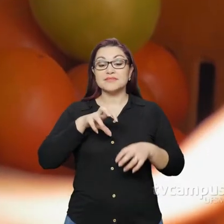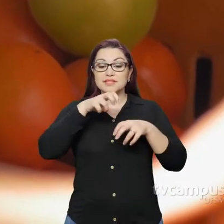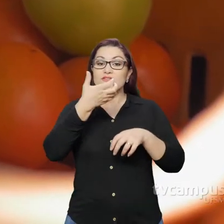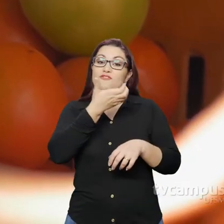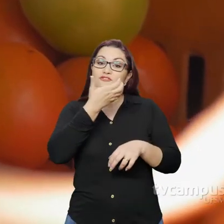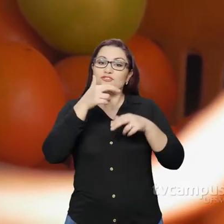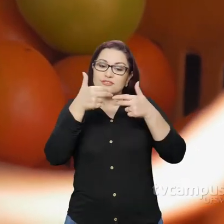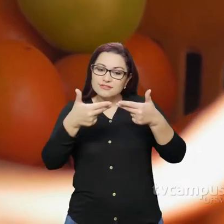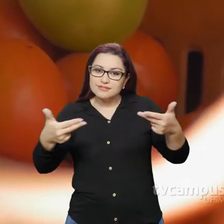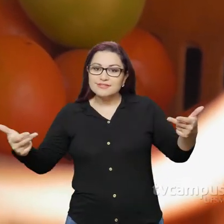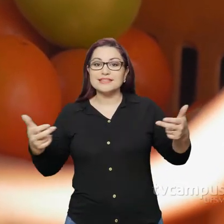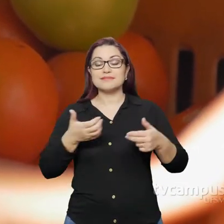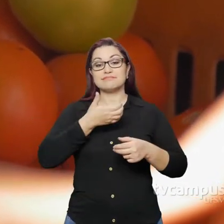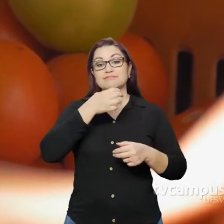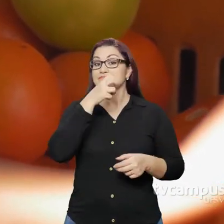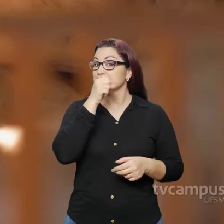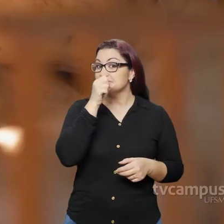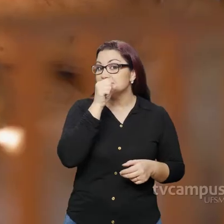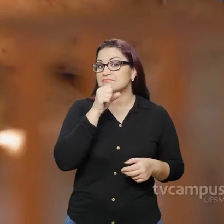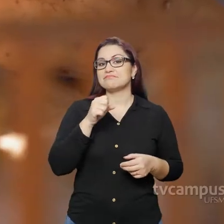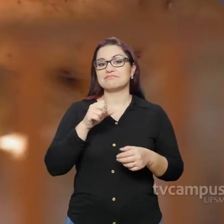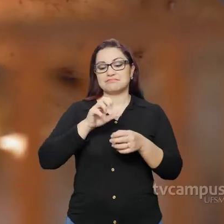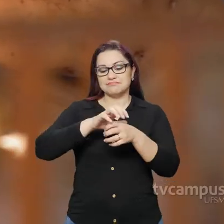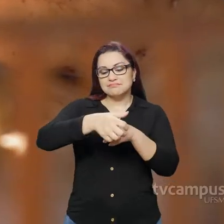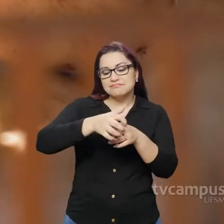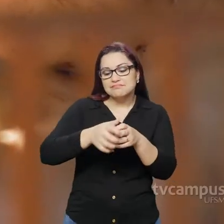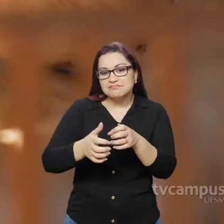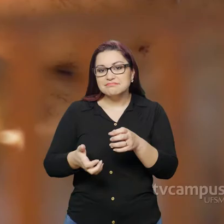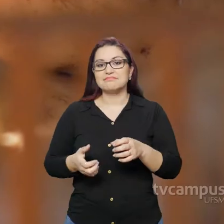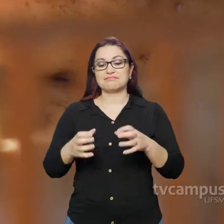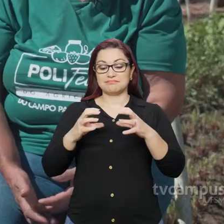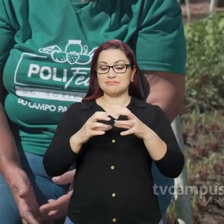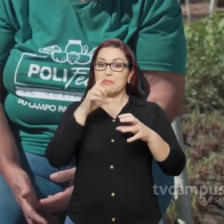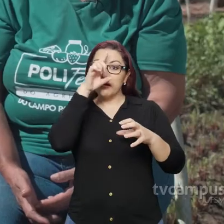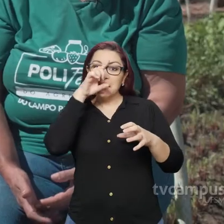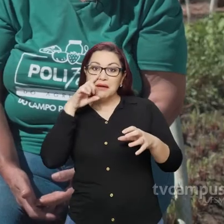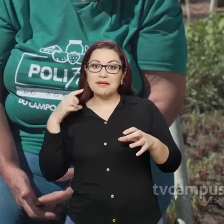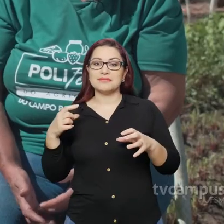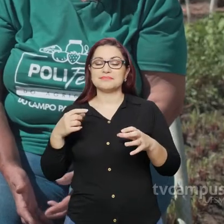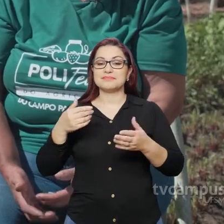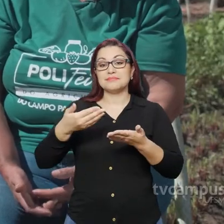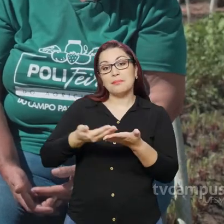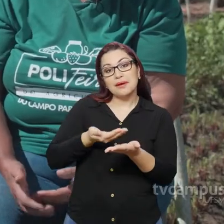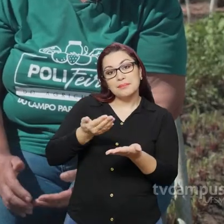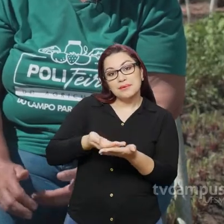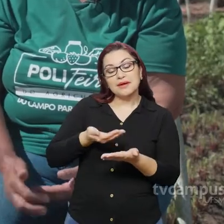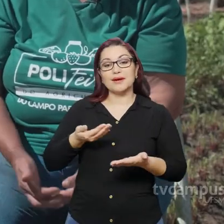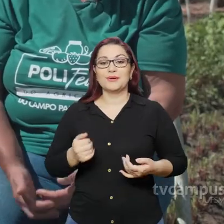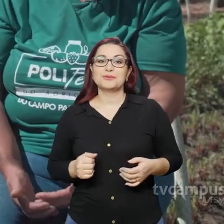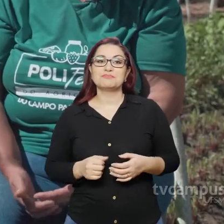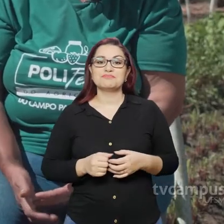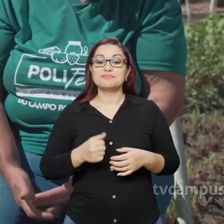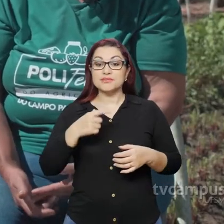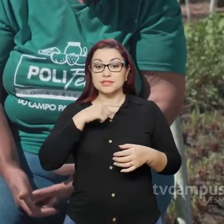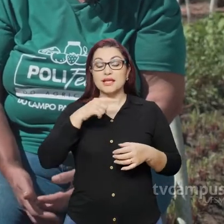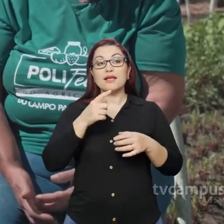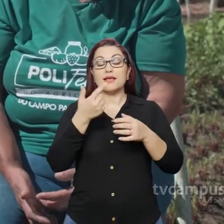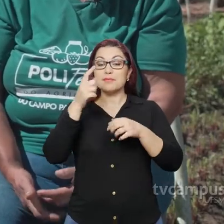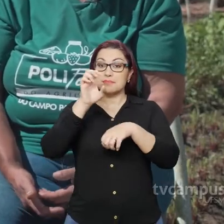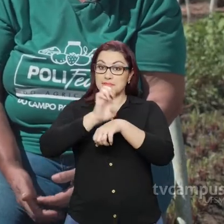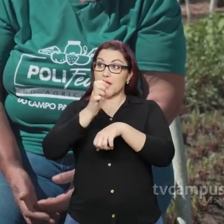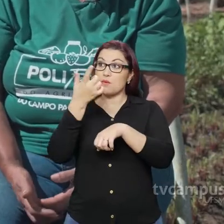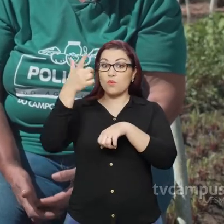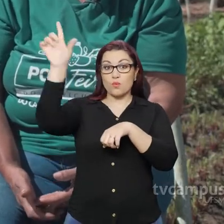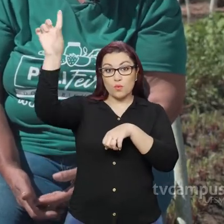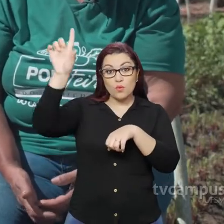laranja, bergamota, melão, mamão, essas coisas. Tem frutas que não é do Rio Grande do Sul,